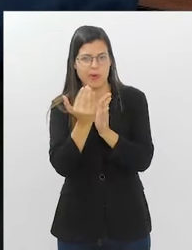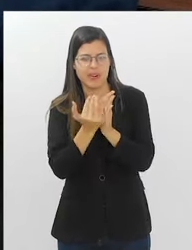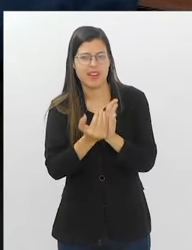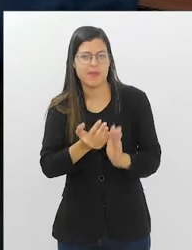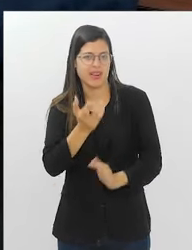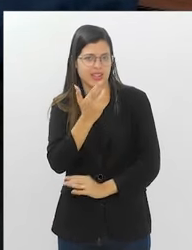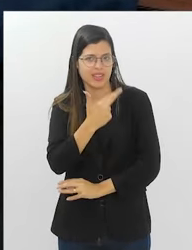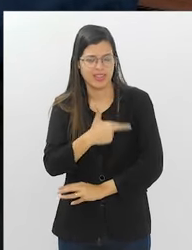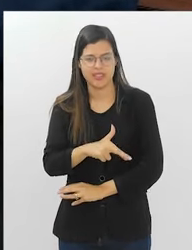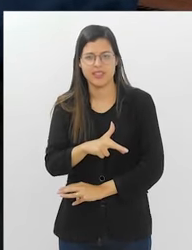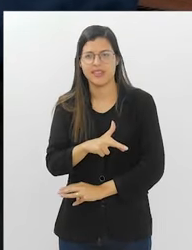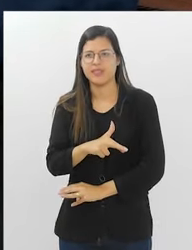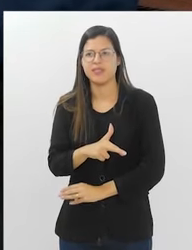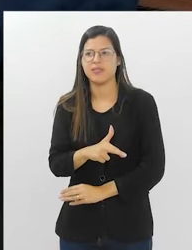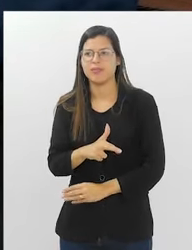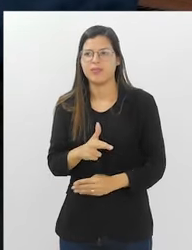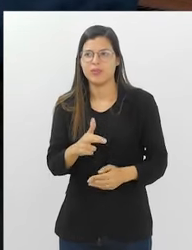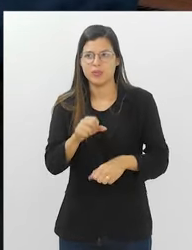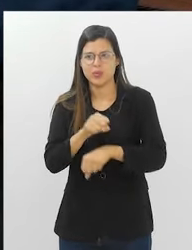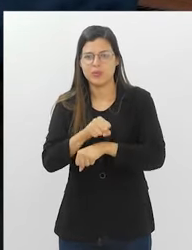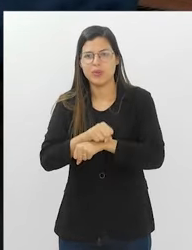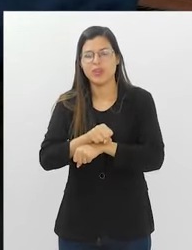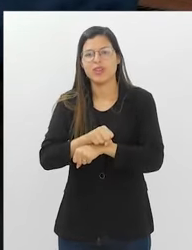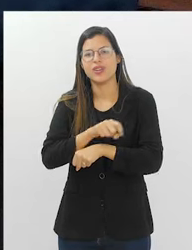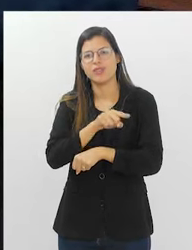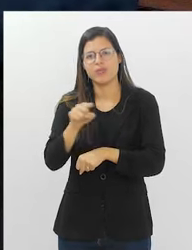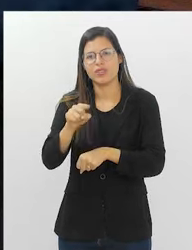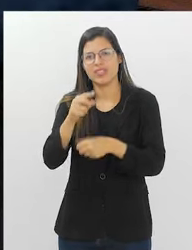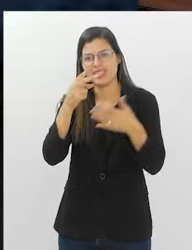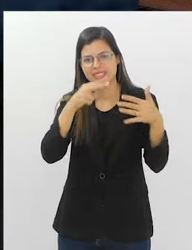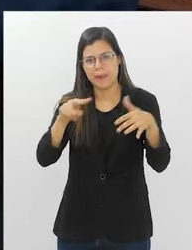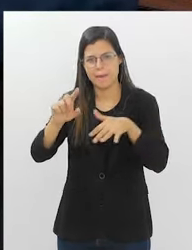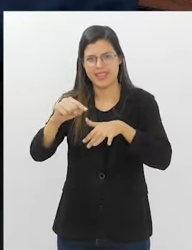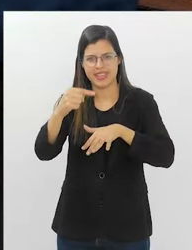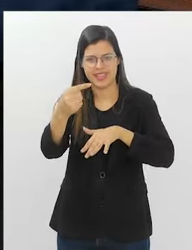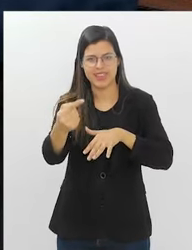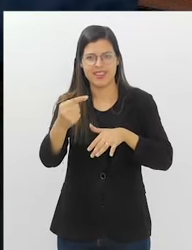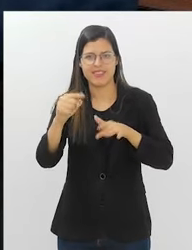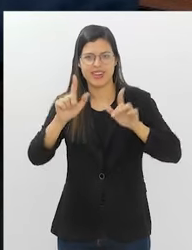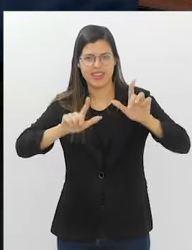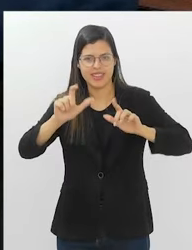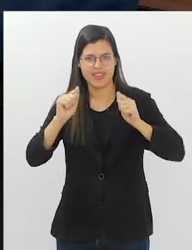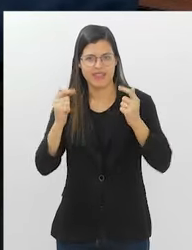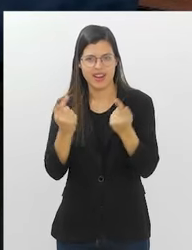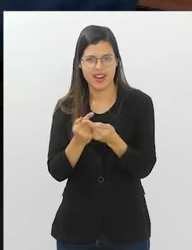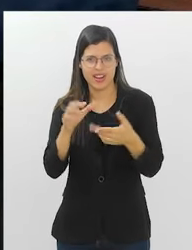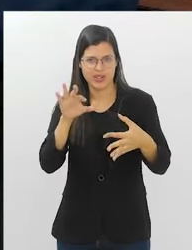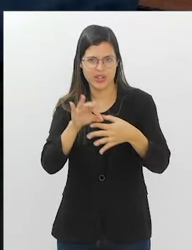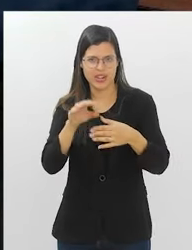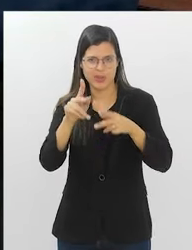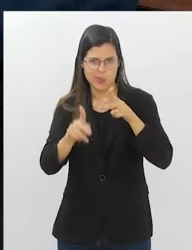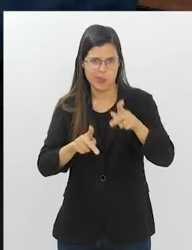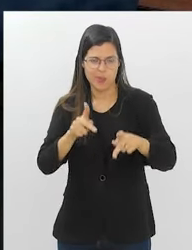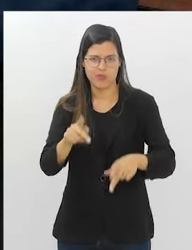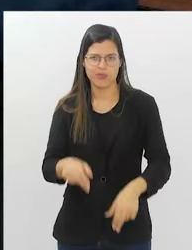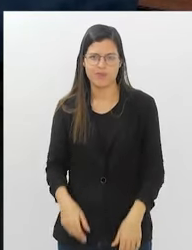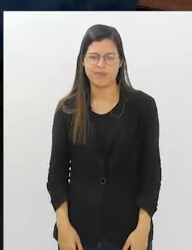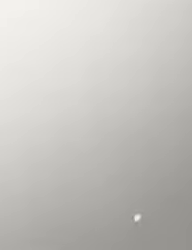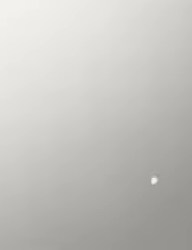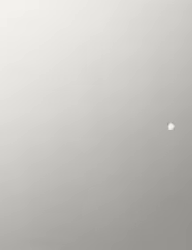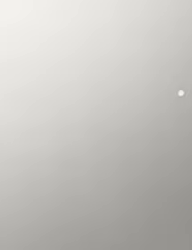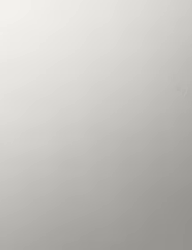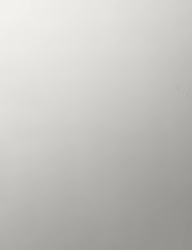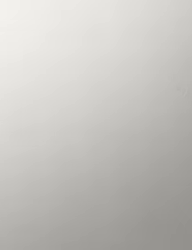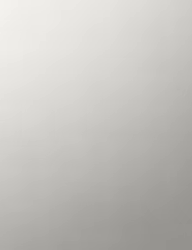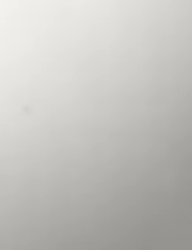Encerramos mais um programa Religare e eu estou esperando você aqui semana que vem na TV Alerj, o canal do povo.